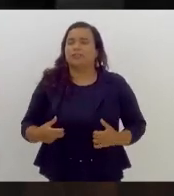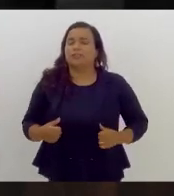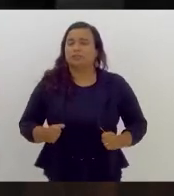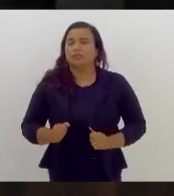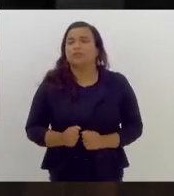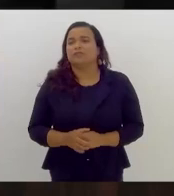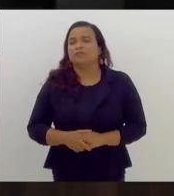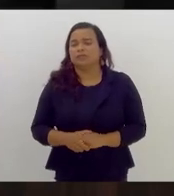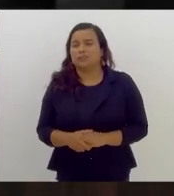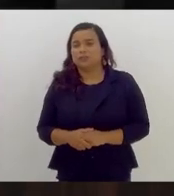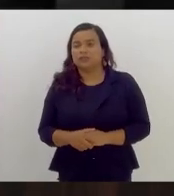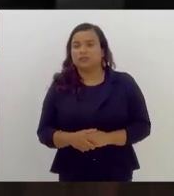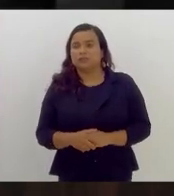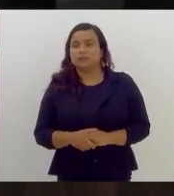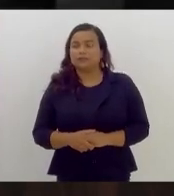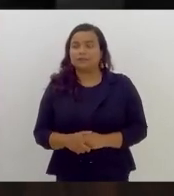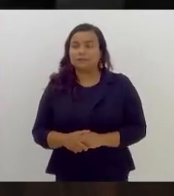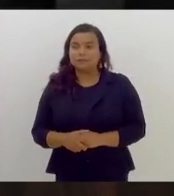Deputado